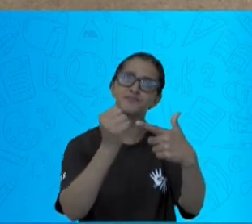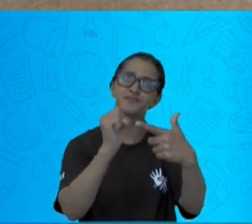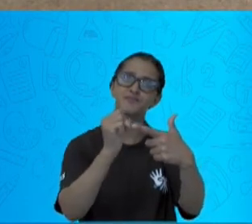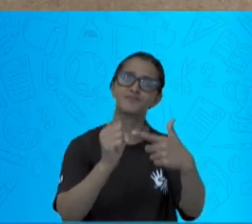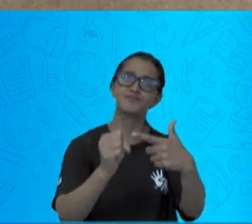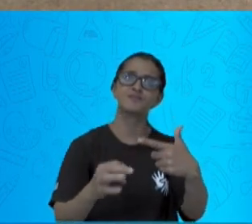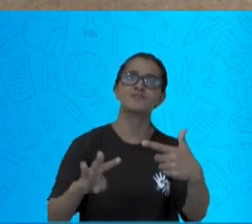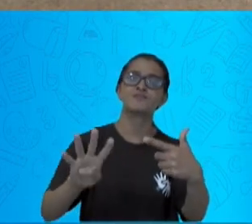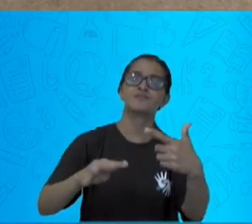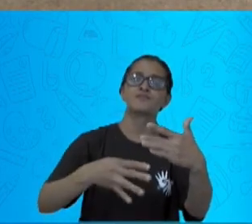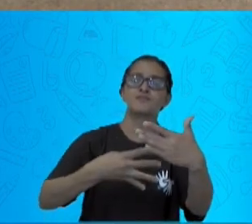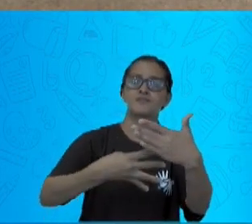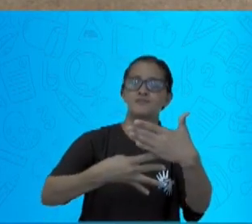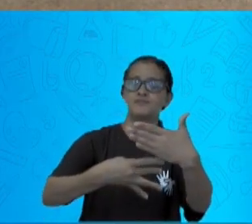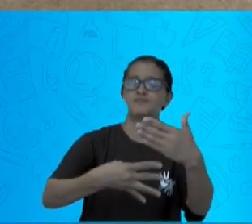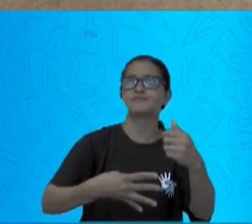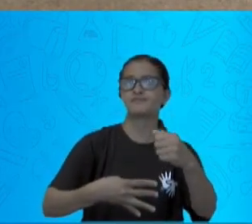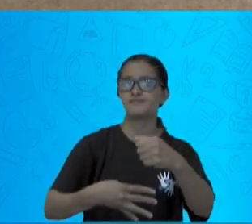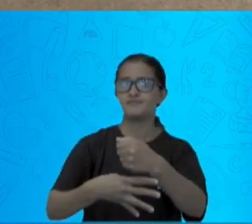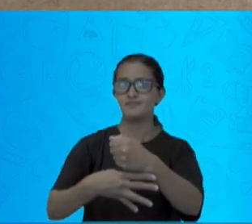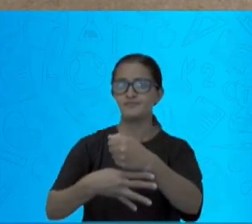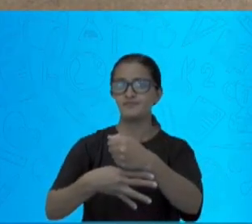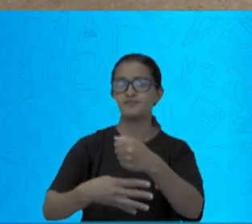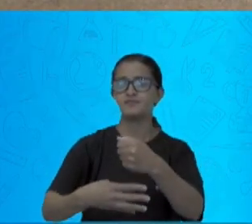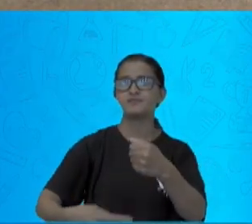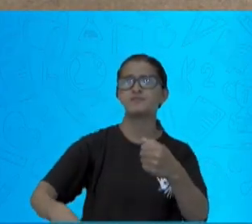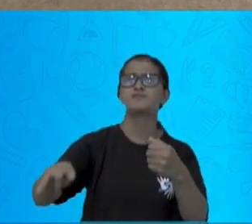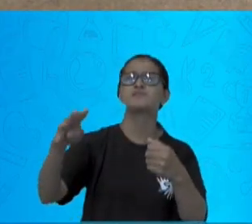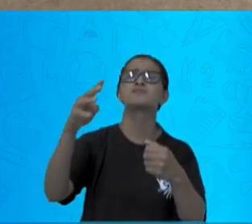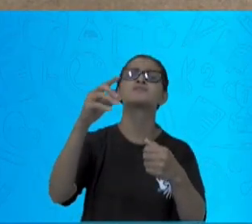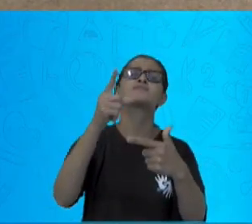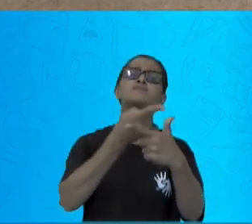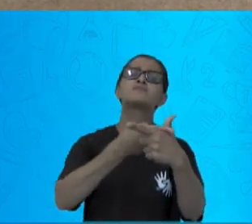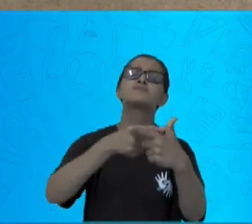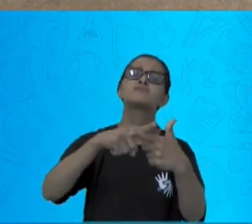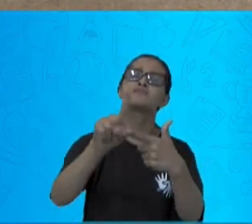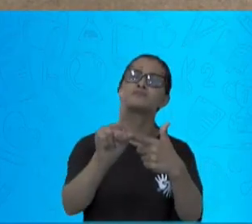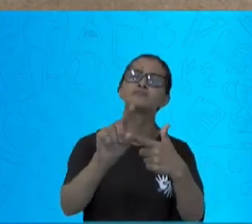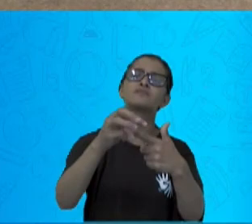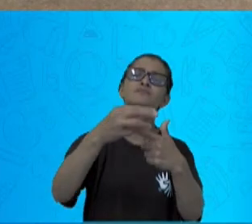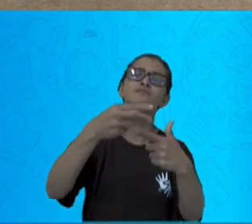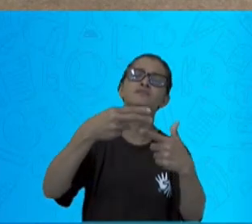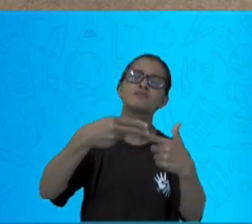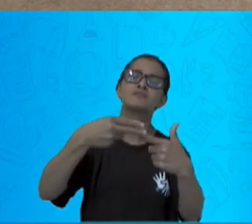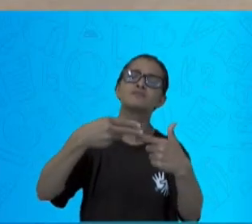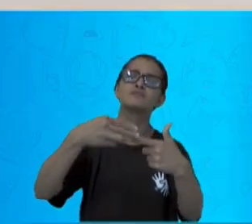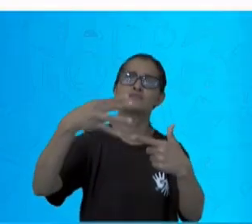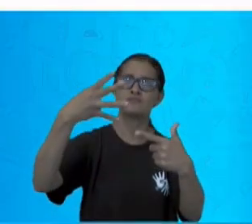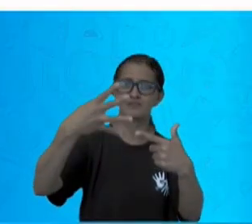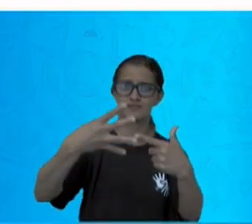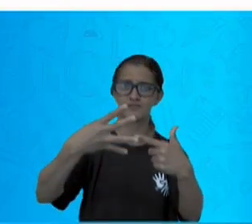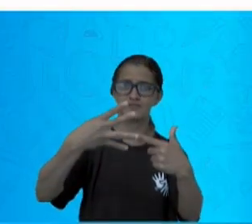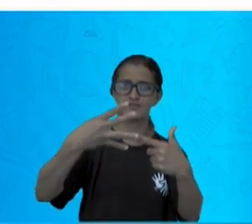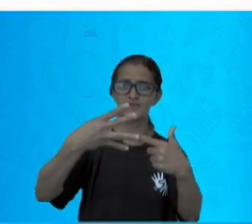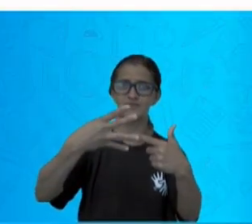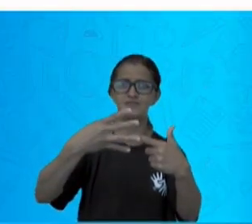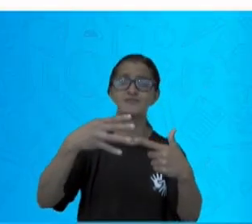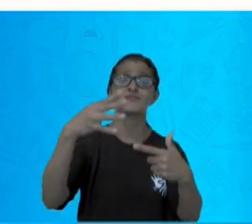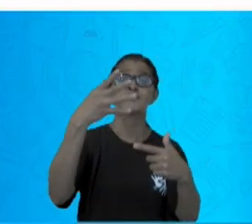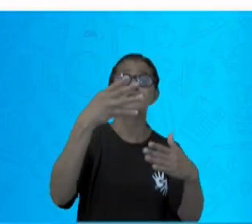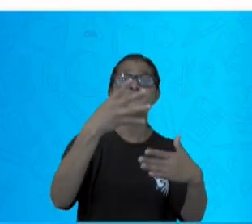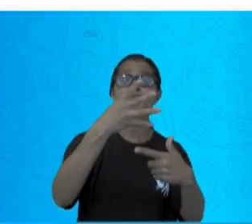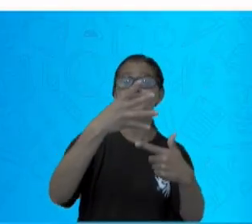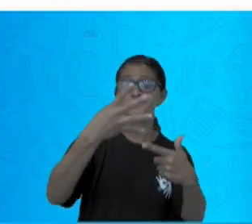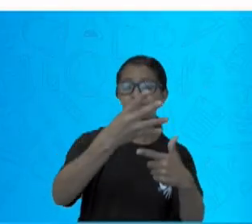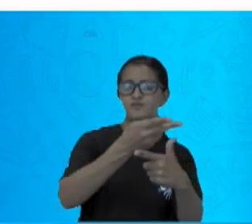dividido por 1 também vai dar 4. 4 vezes 16, 64. Multiplicar